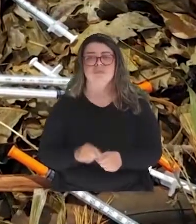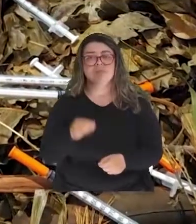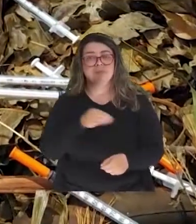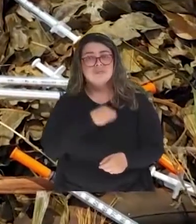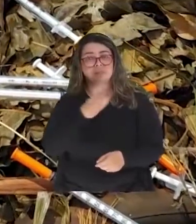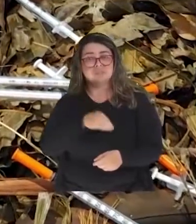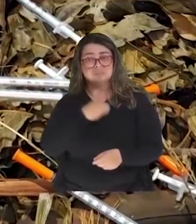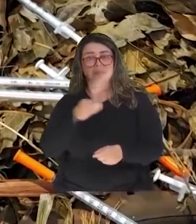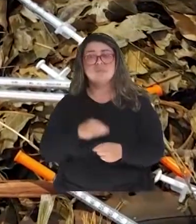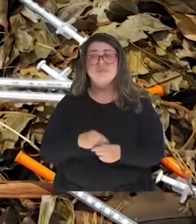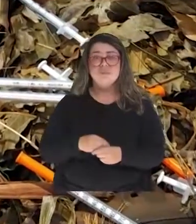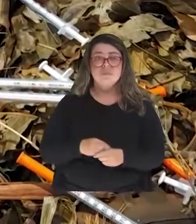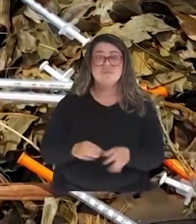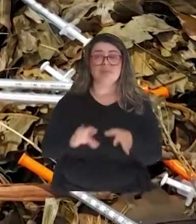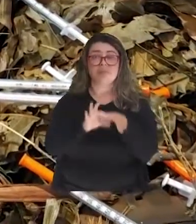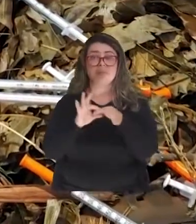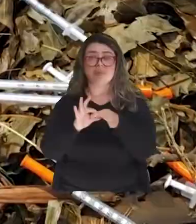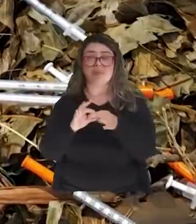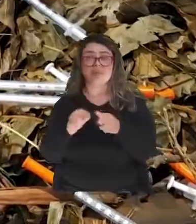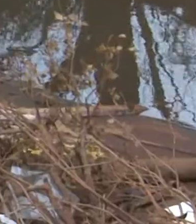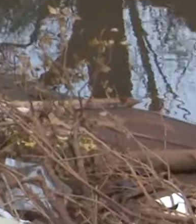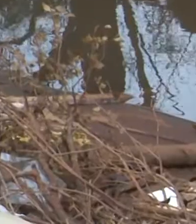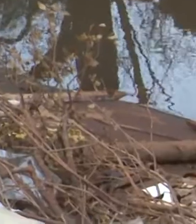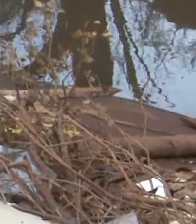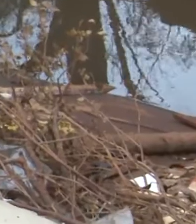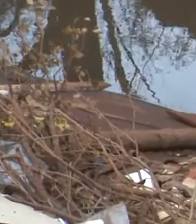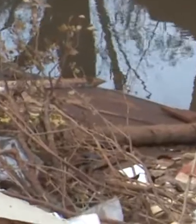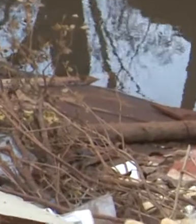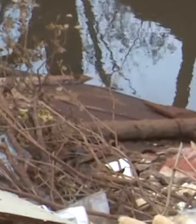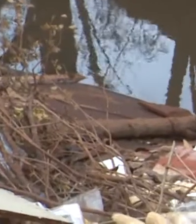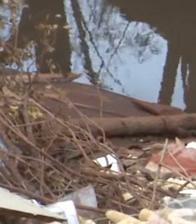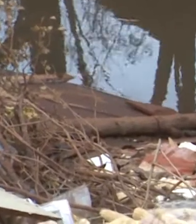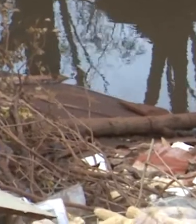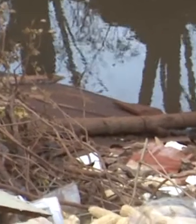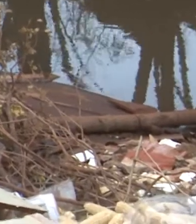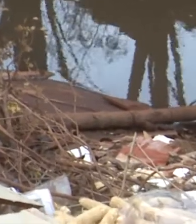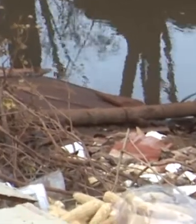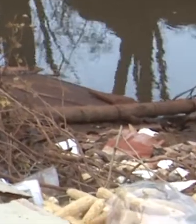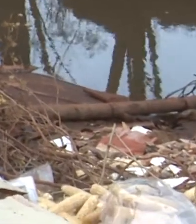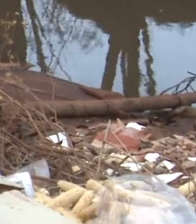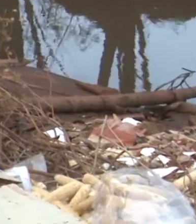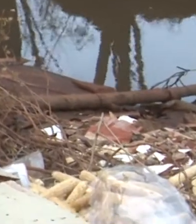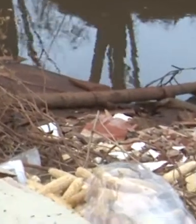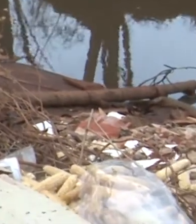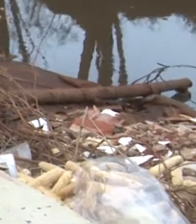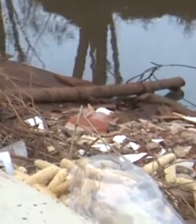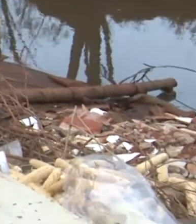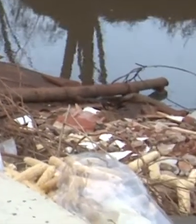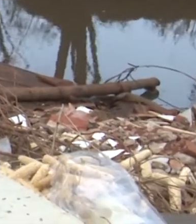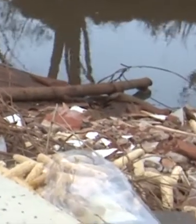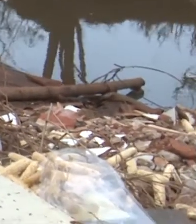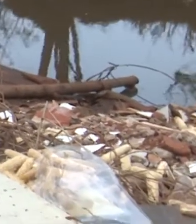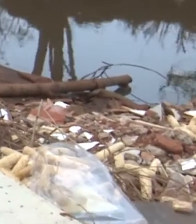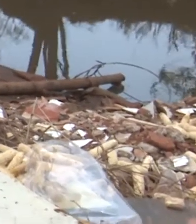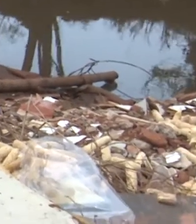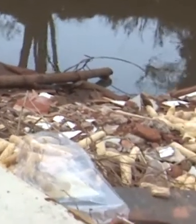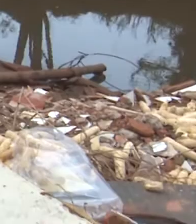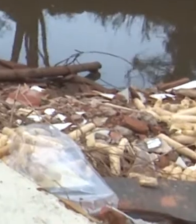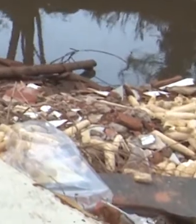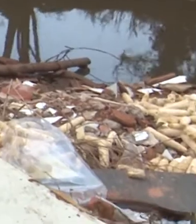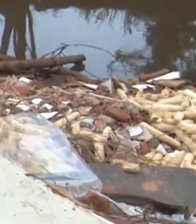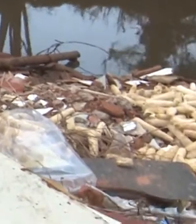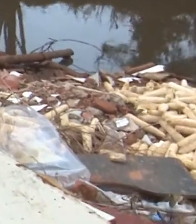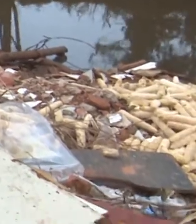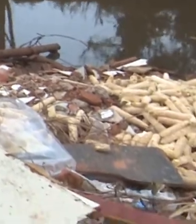eu acredito que não precisa uma situação dessa o vereador sinalizou que o bairro Nova cias não é o único ponto de descarte